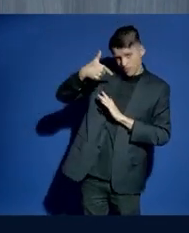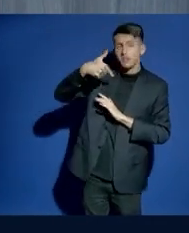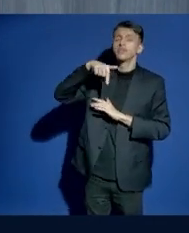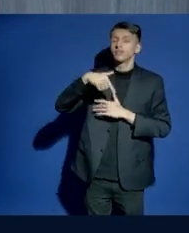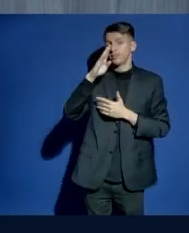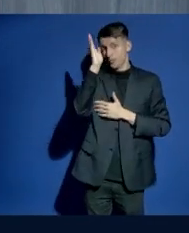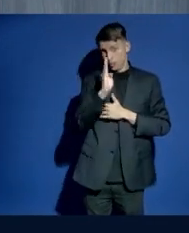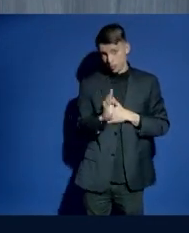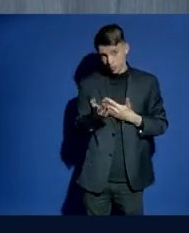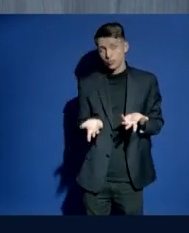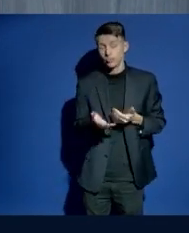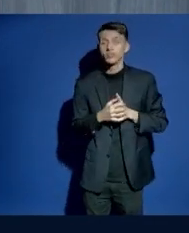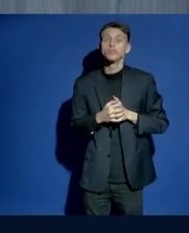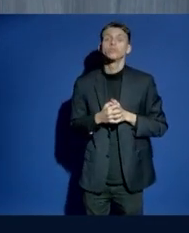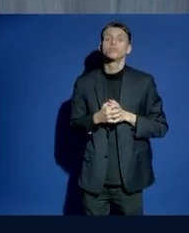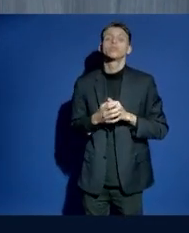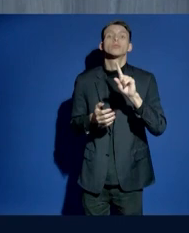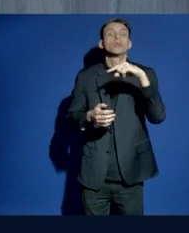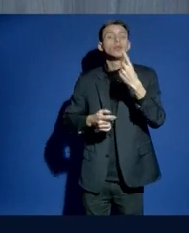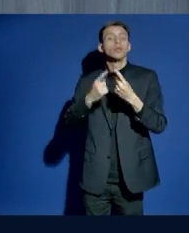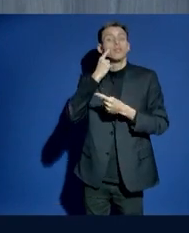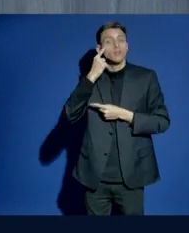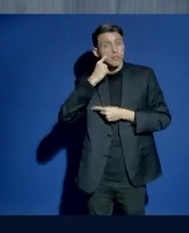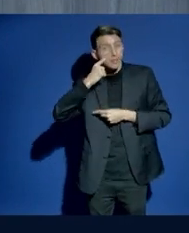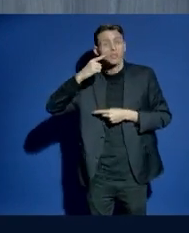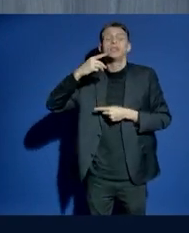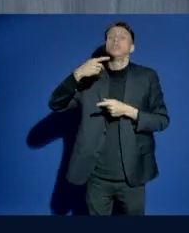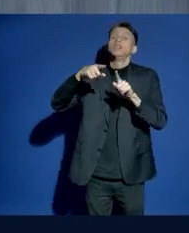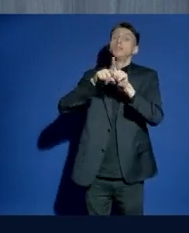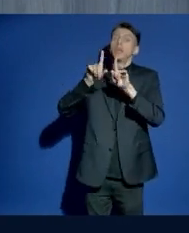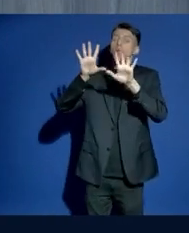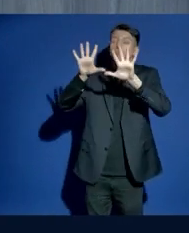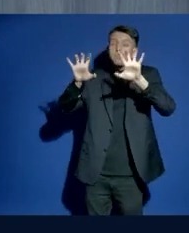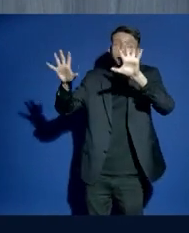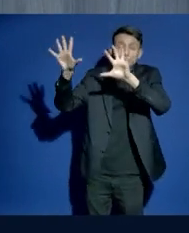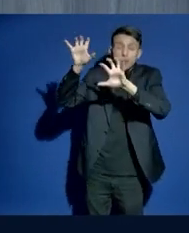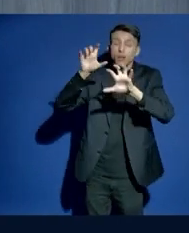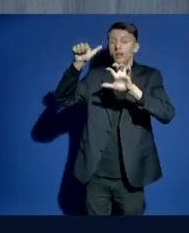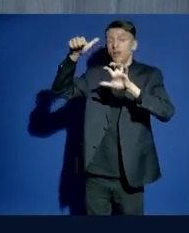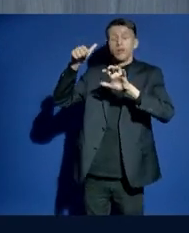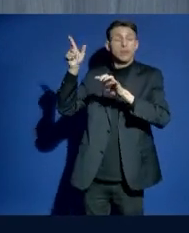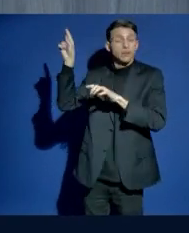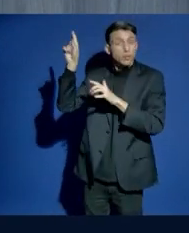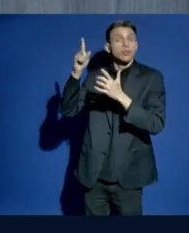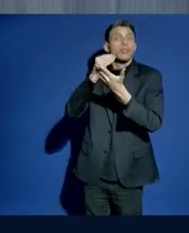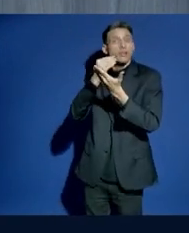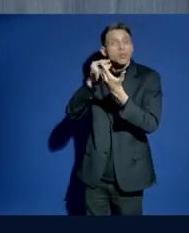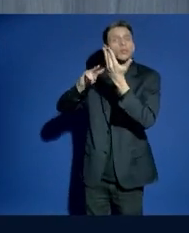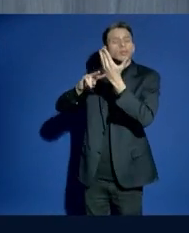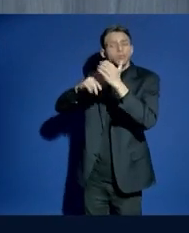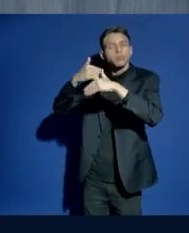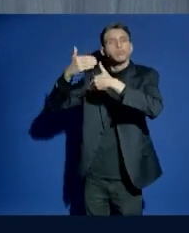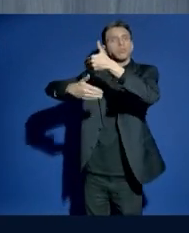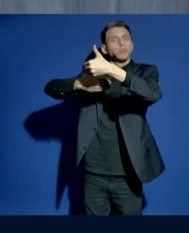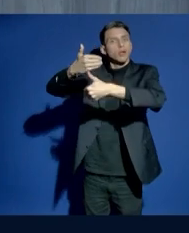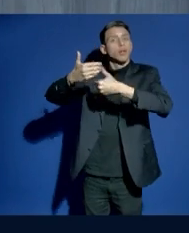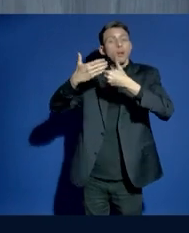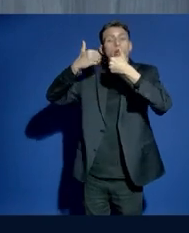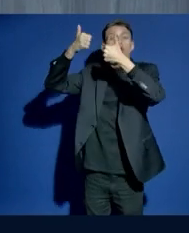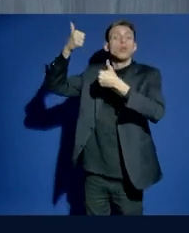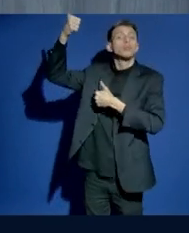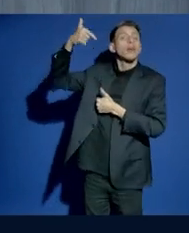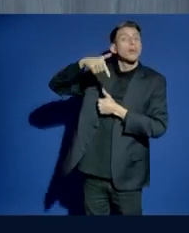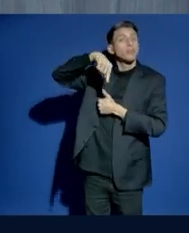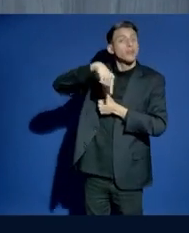multinacionais Elas têm uma redução de meta de gás efeito estufa Global não é para o Brasil para África para os Estados Unidos é global e